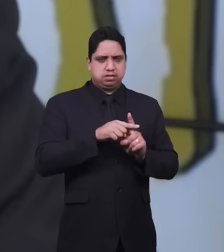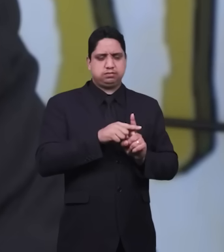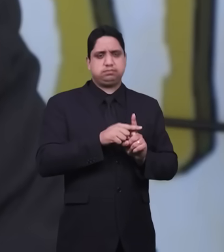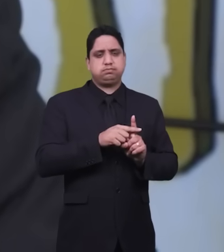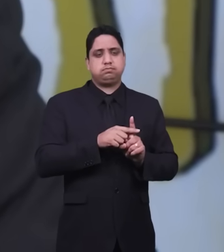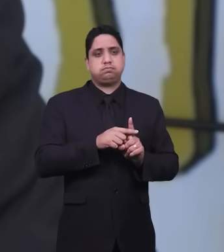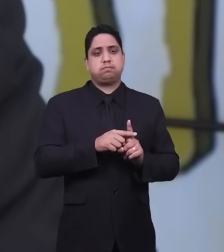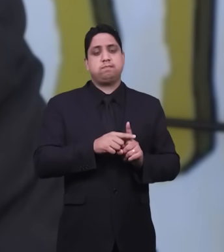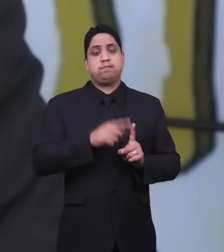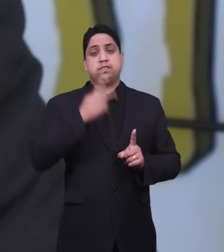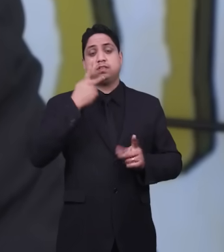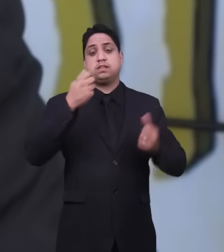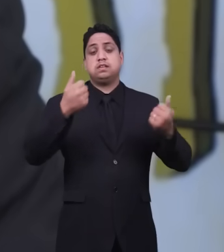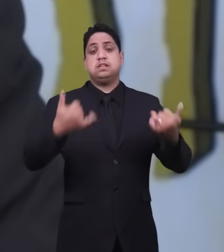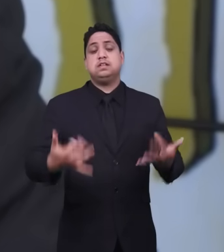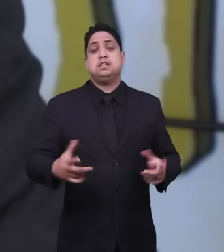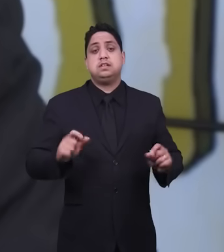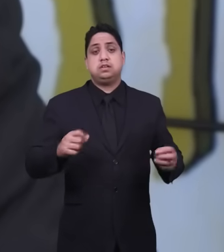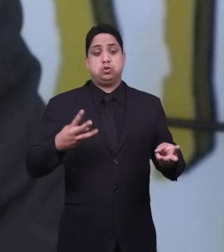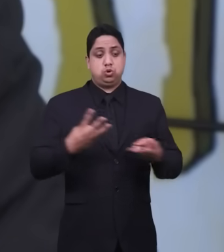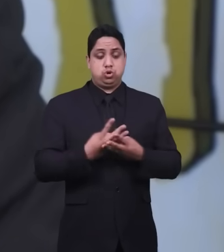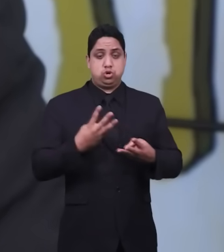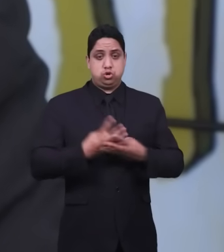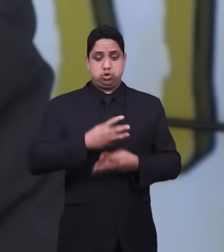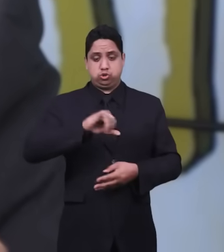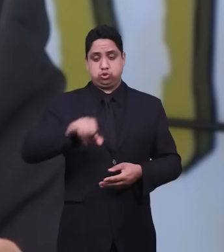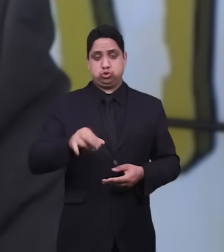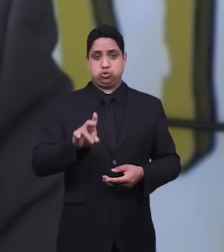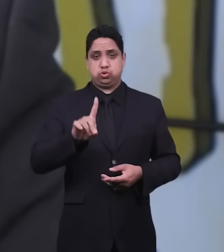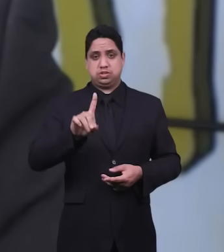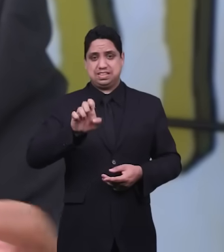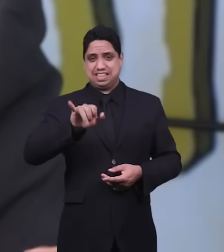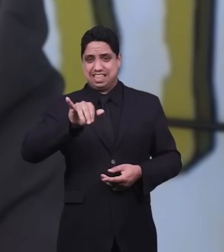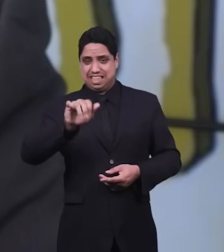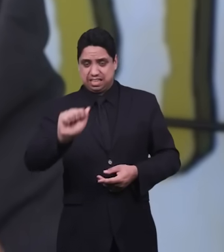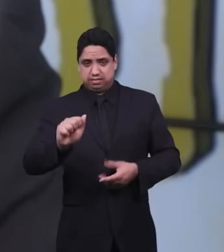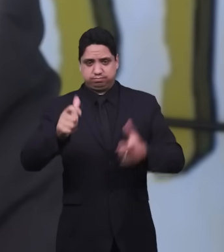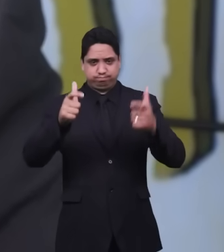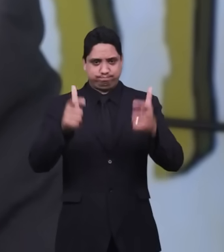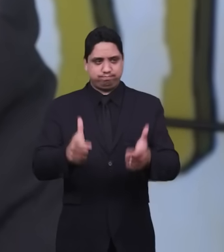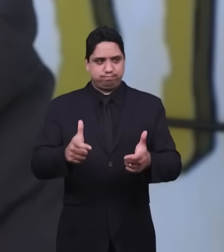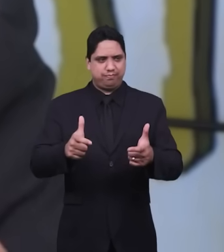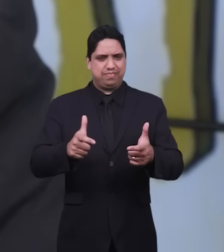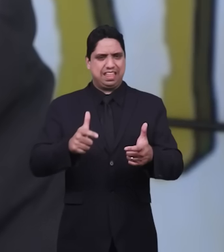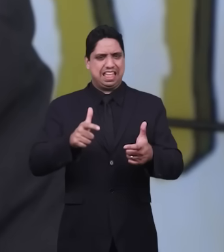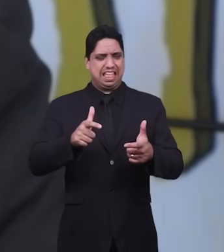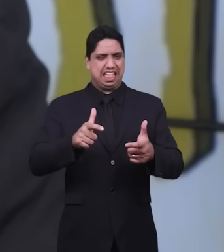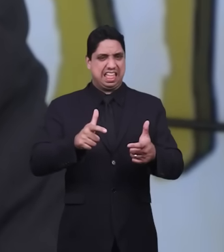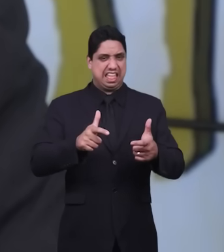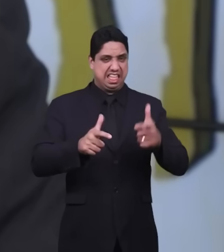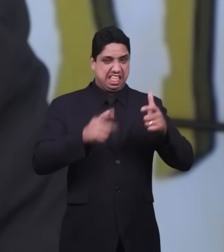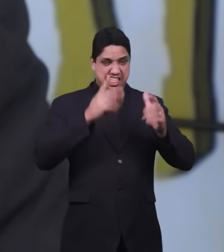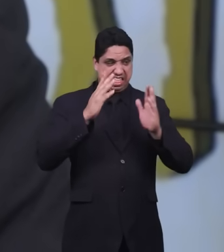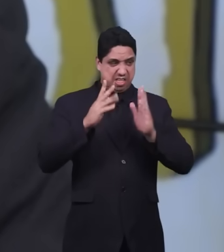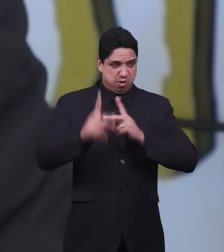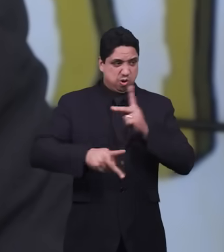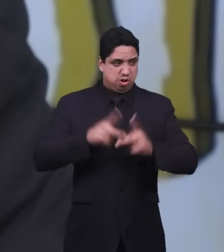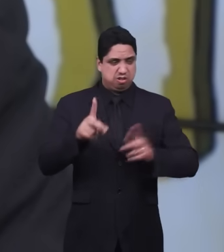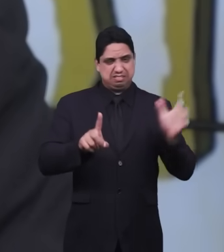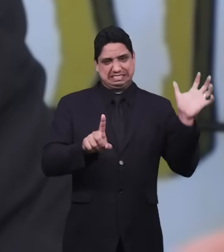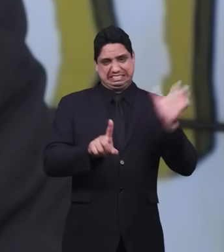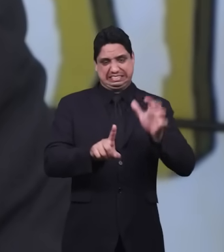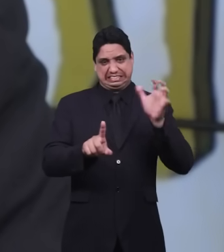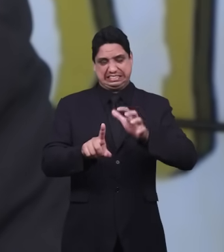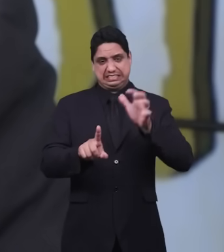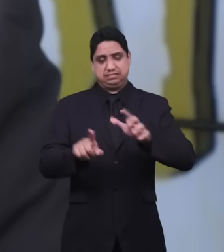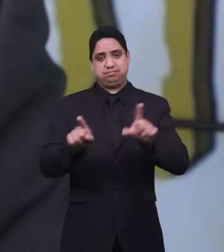mais, teria que falar na Judéia, né? A Judéia era um momento de... A igreja vivia muitas perseguições, né? E também